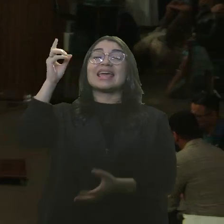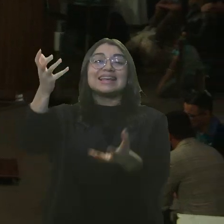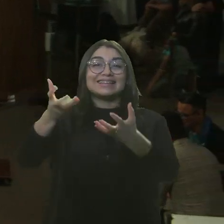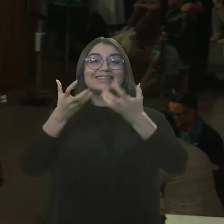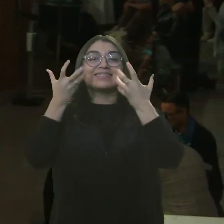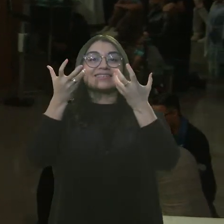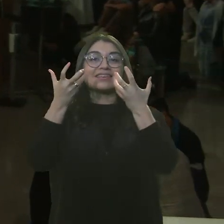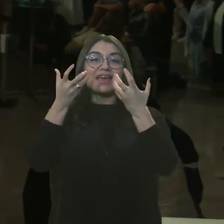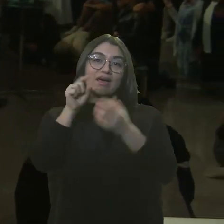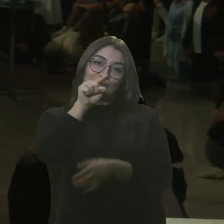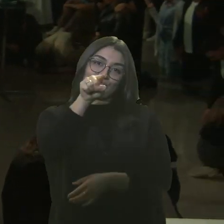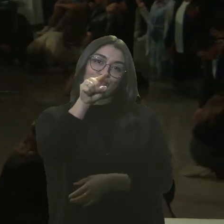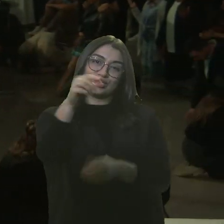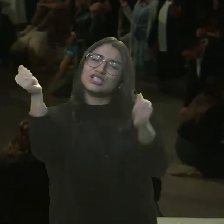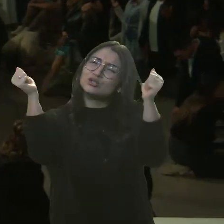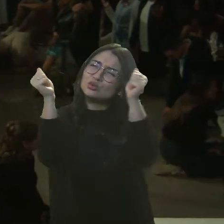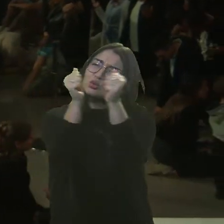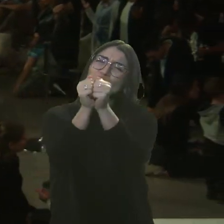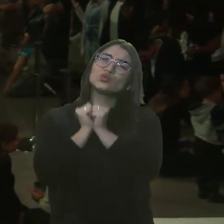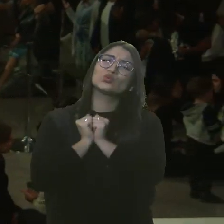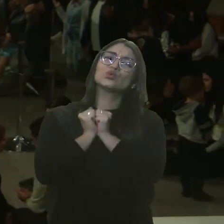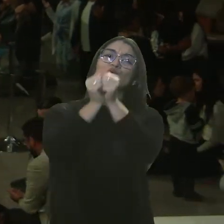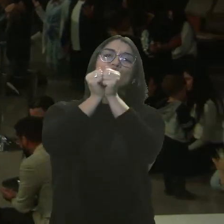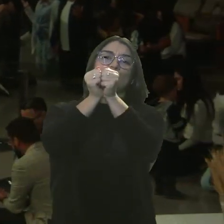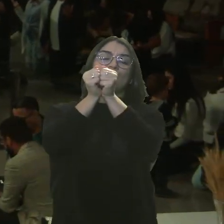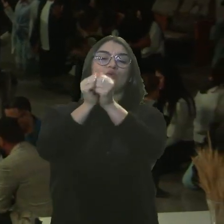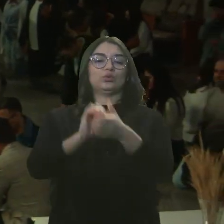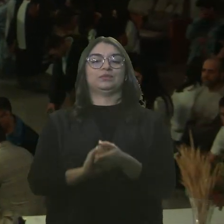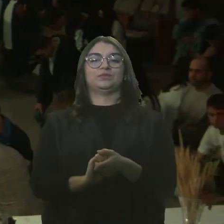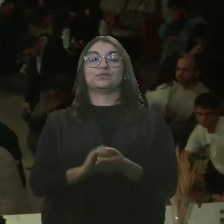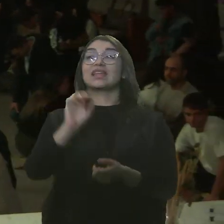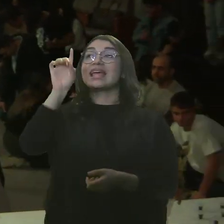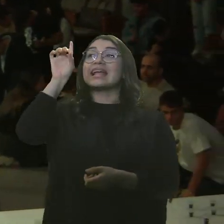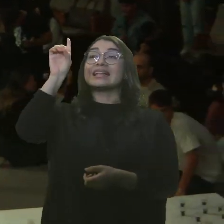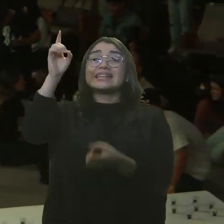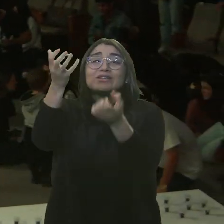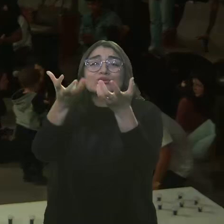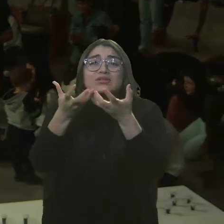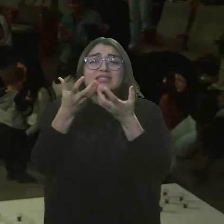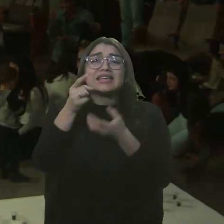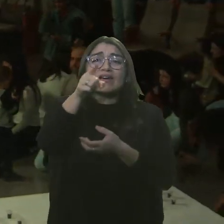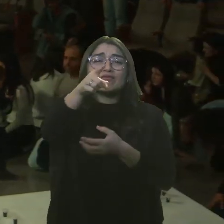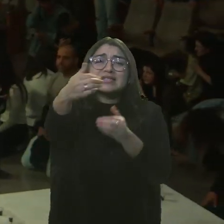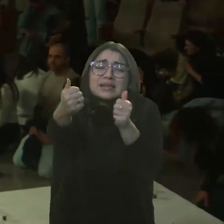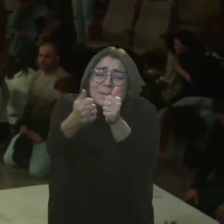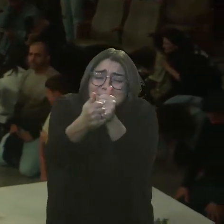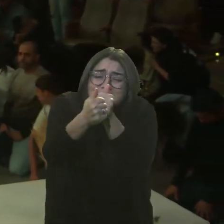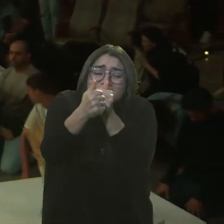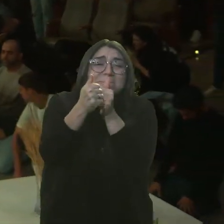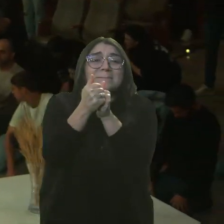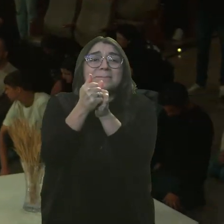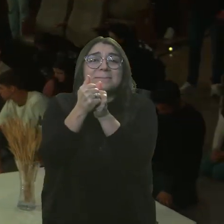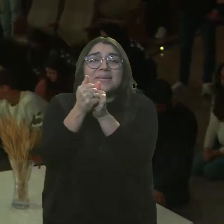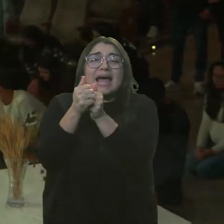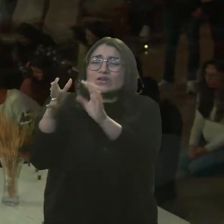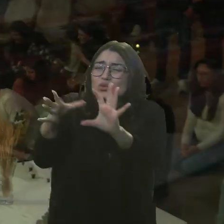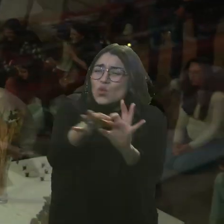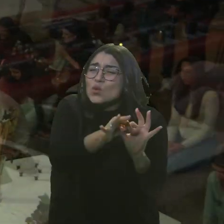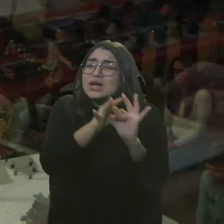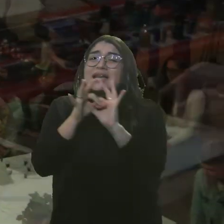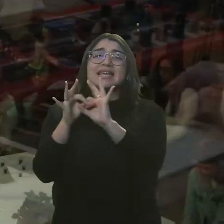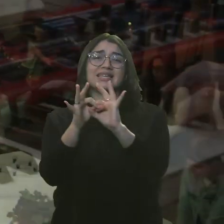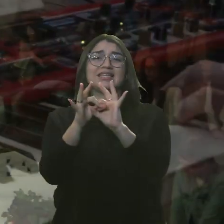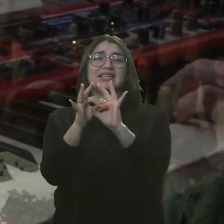você. Ele quer sim a tua vida pertinho. Ele quer falar com você, Ele quer escutar